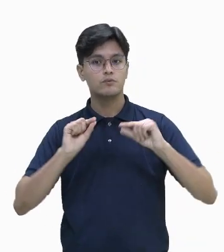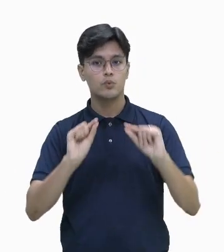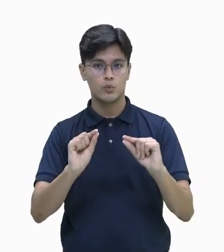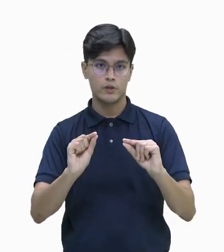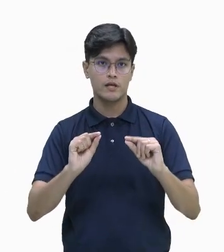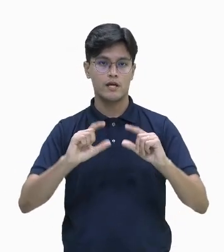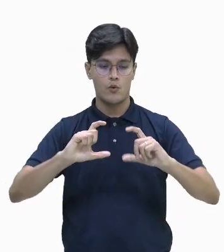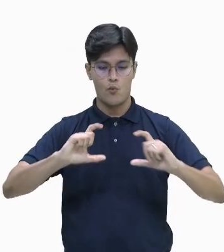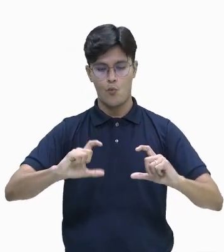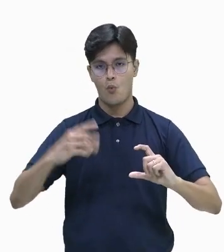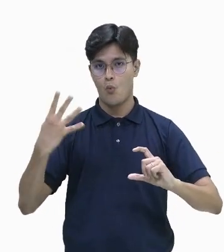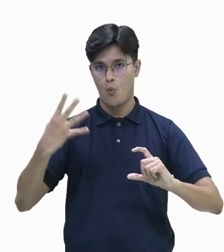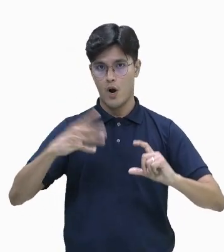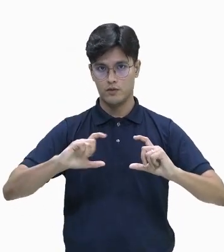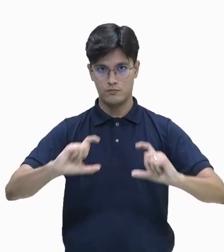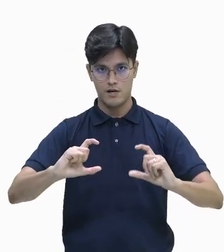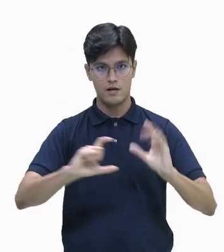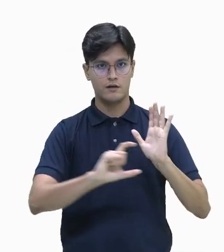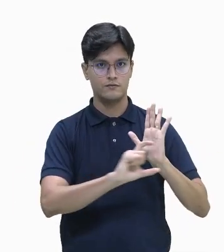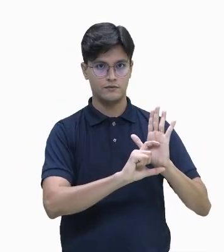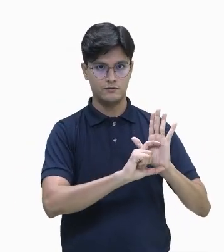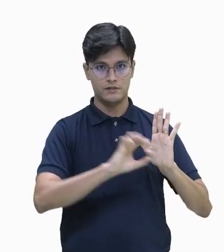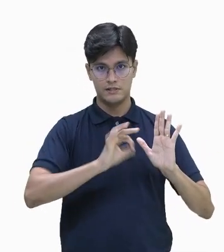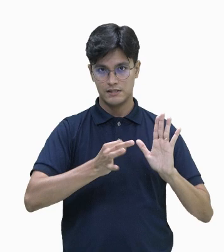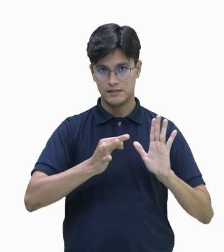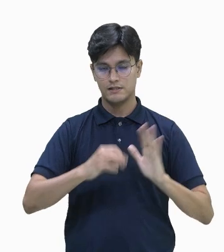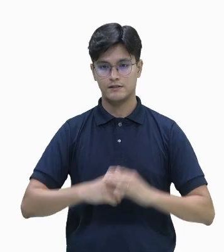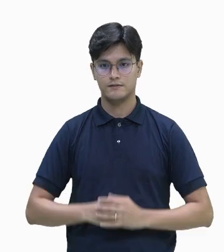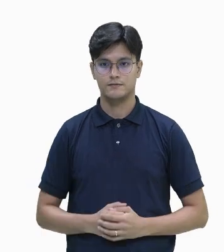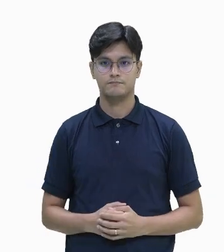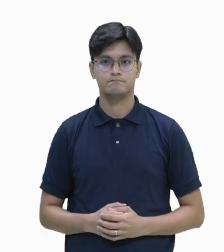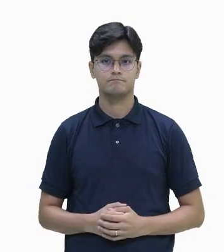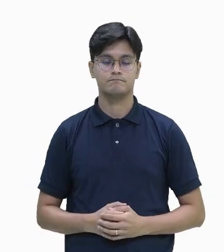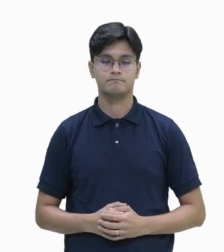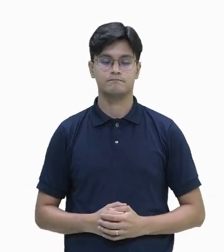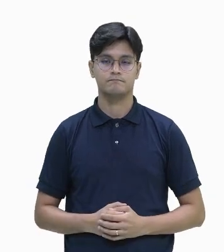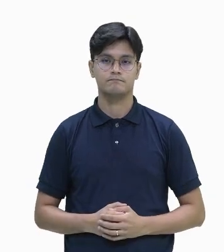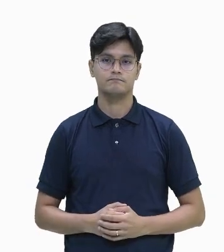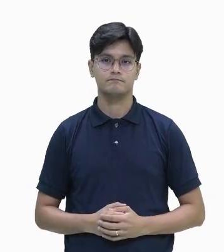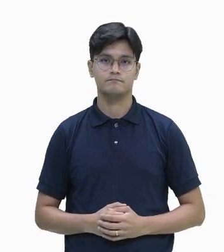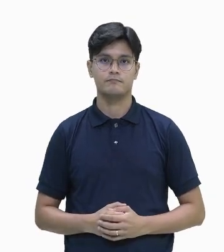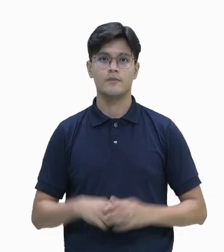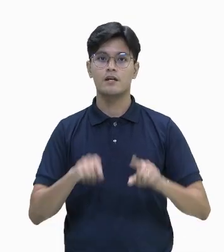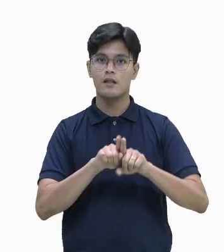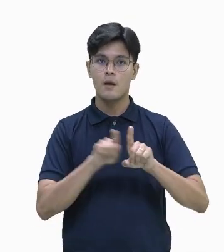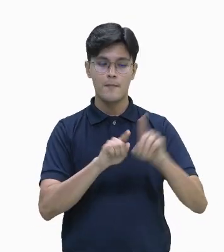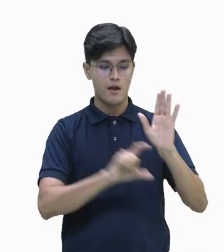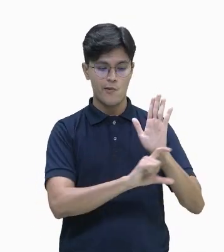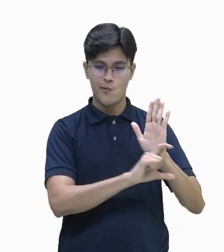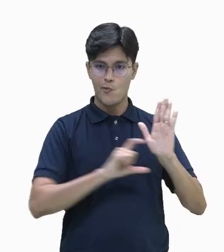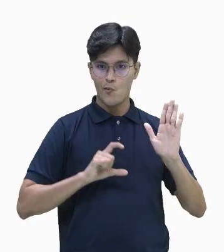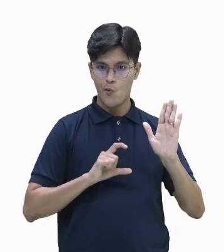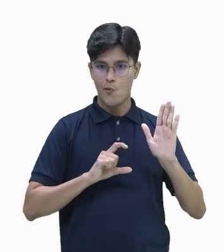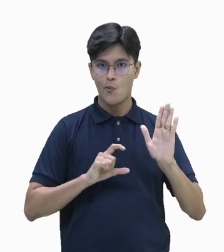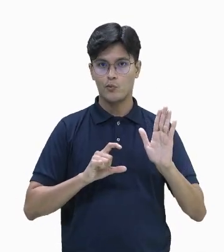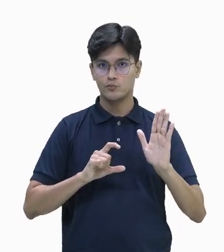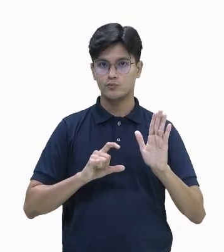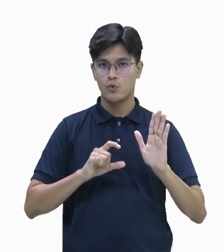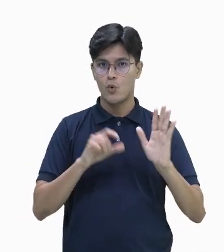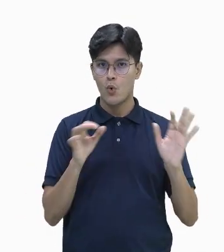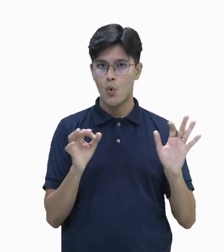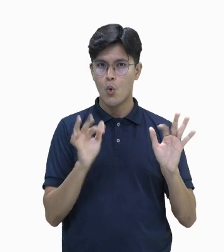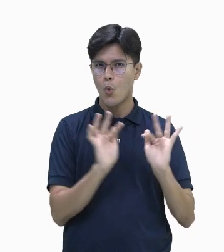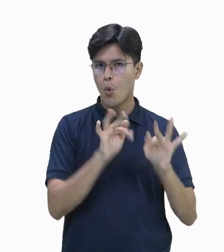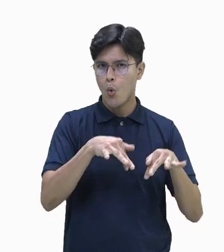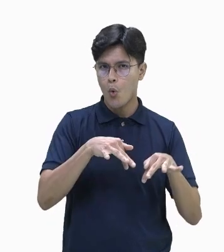quarto parágrafo, não é? E, dedicando aí a sua conclusão, o último parágrafo do seu